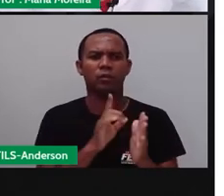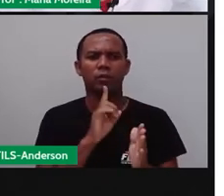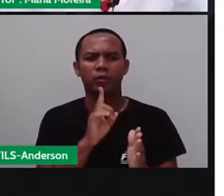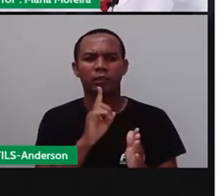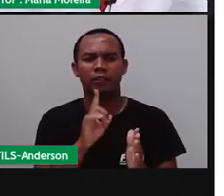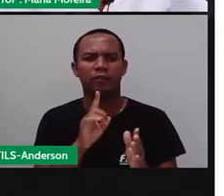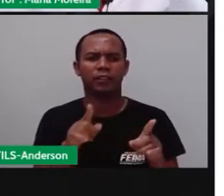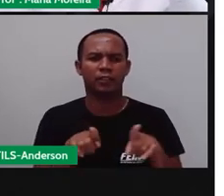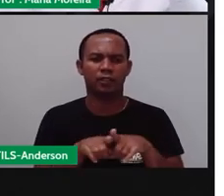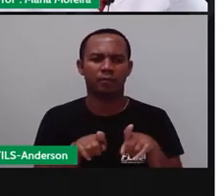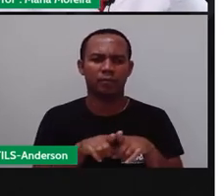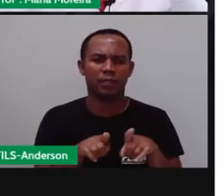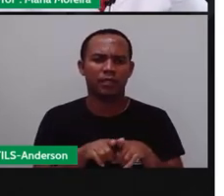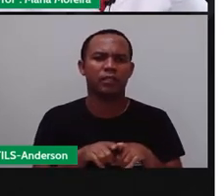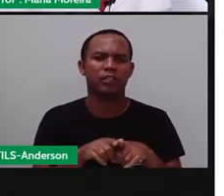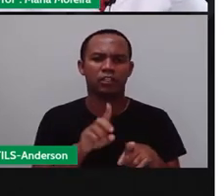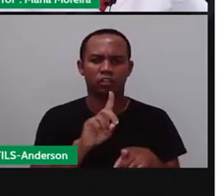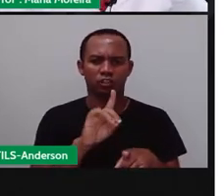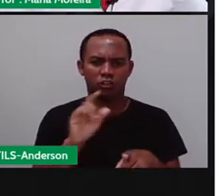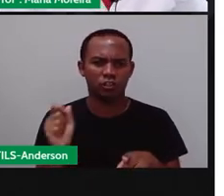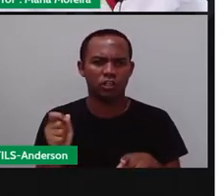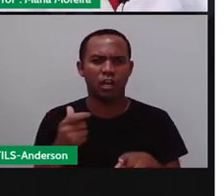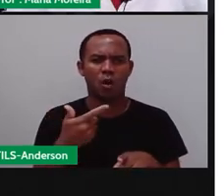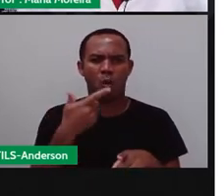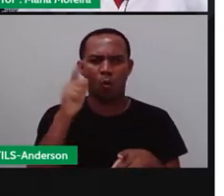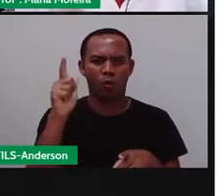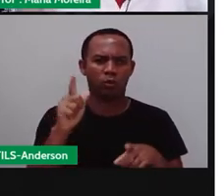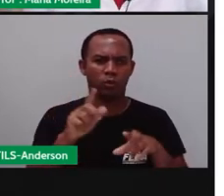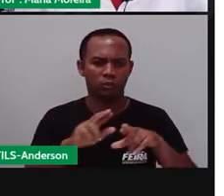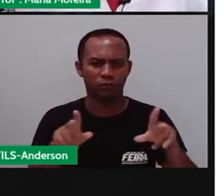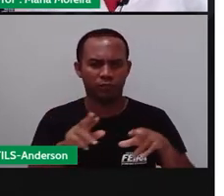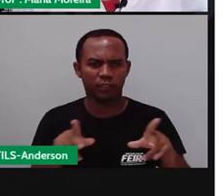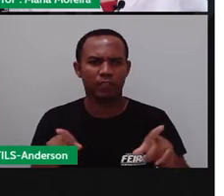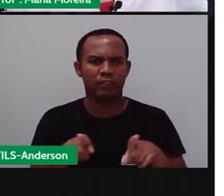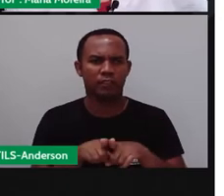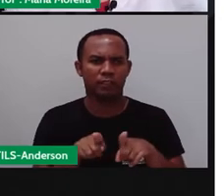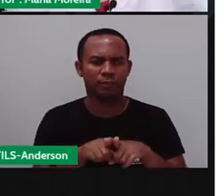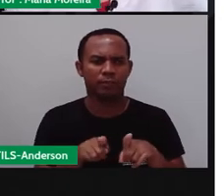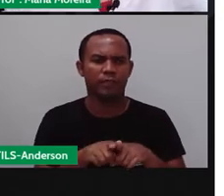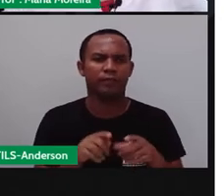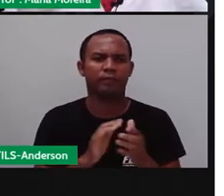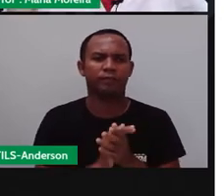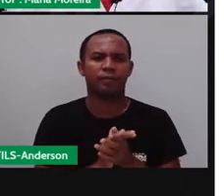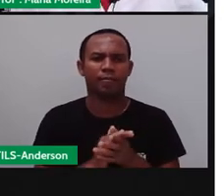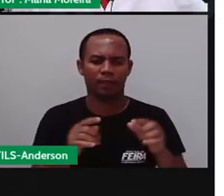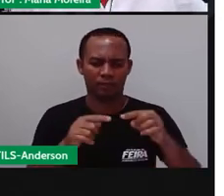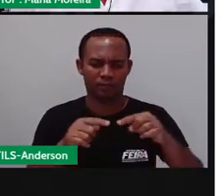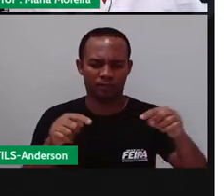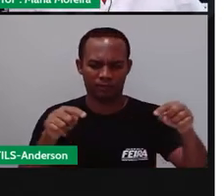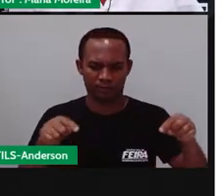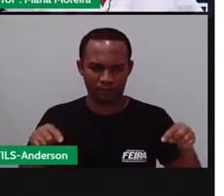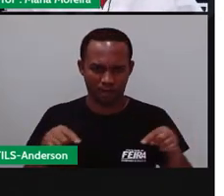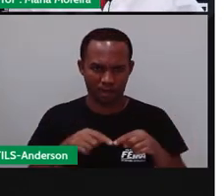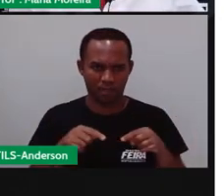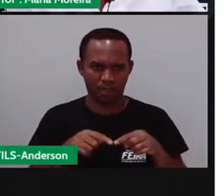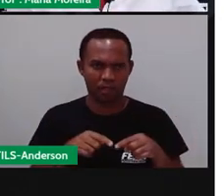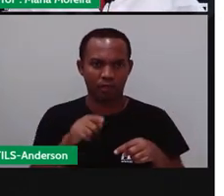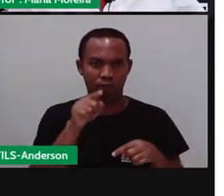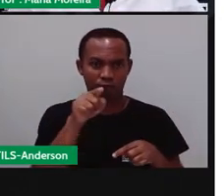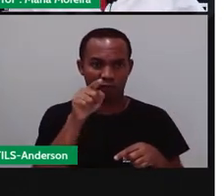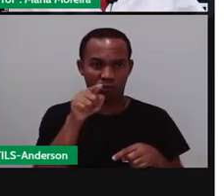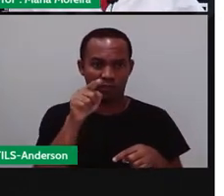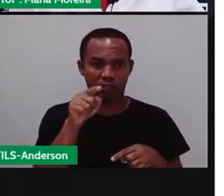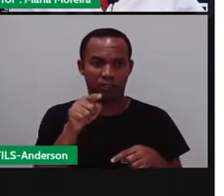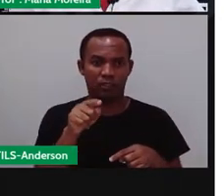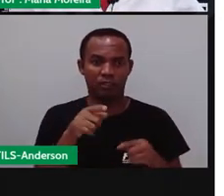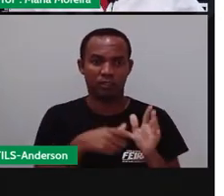que temos programadas para o dia, dentre outros. Inclusive, aí na sala de vocês, né, quando vocês estavam, né, em aulas